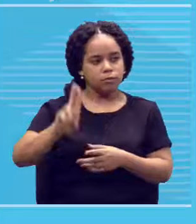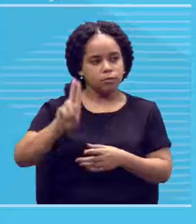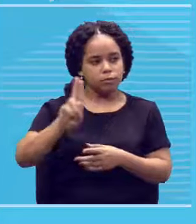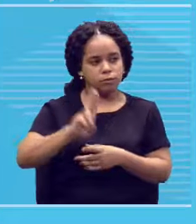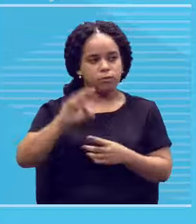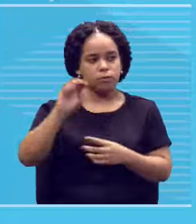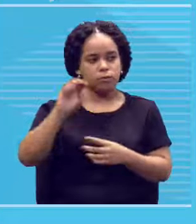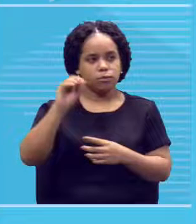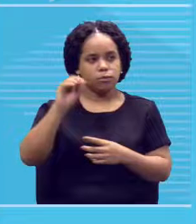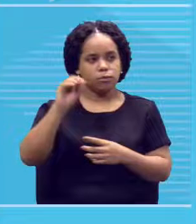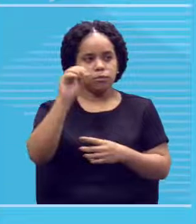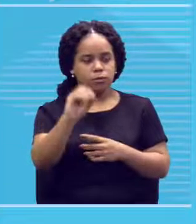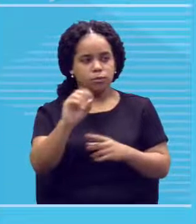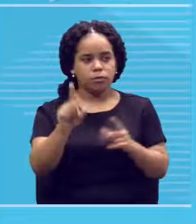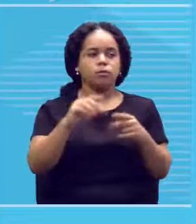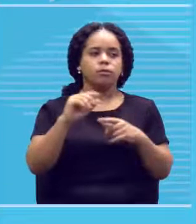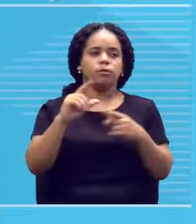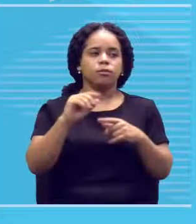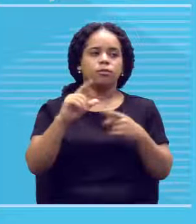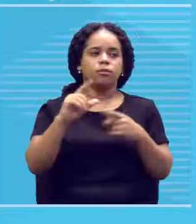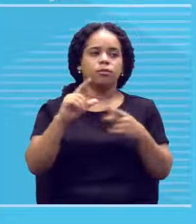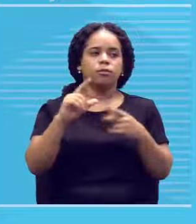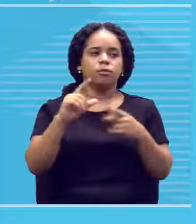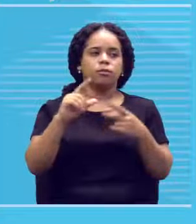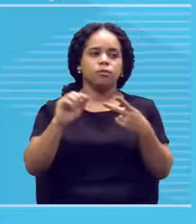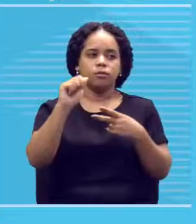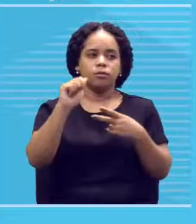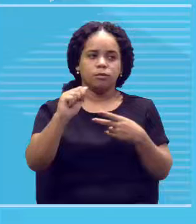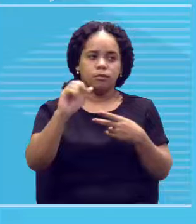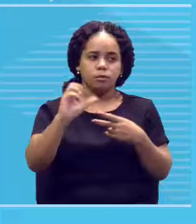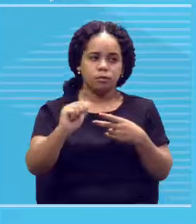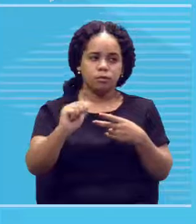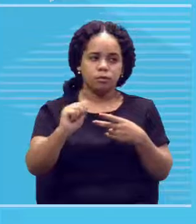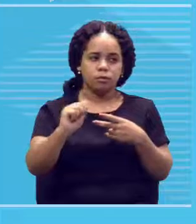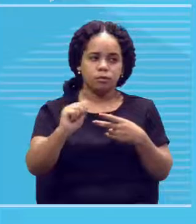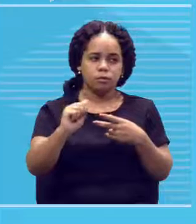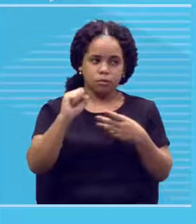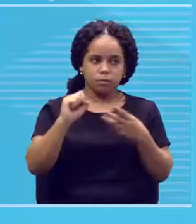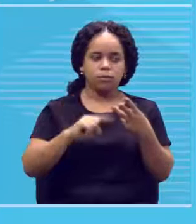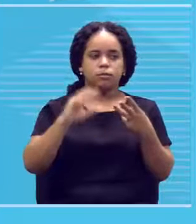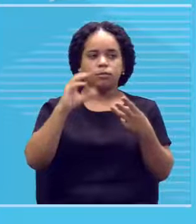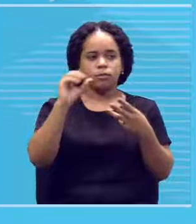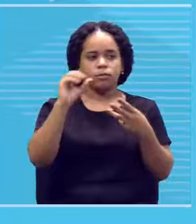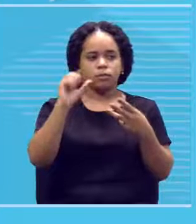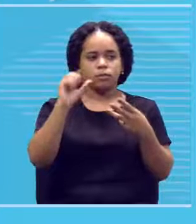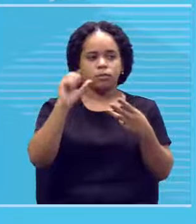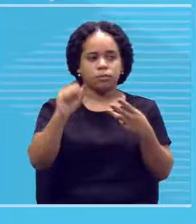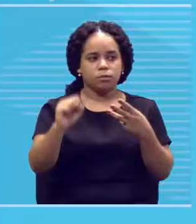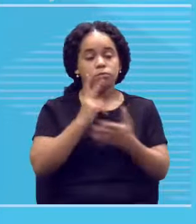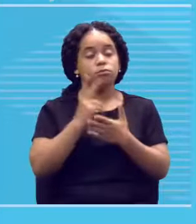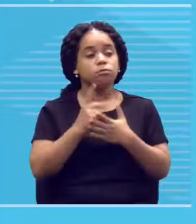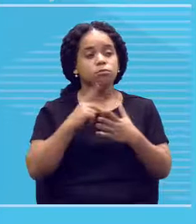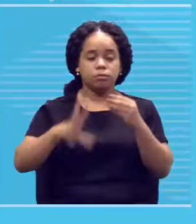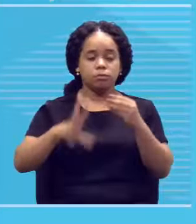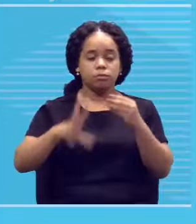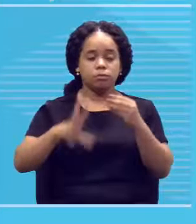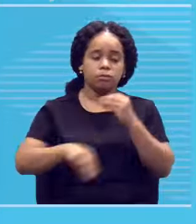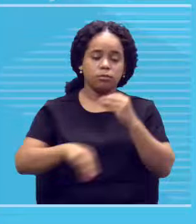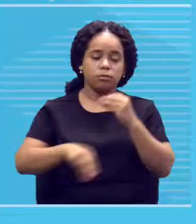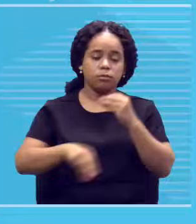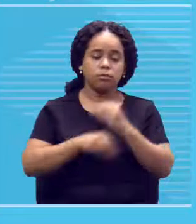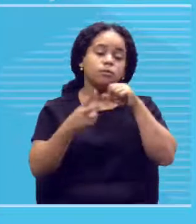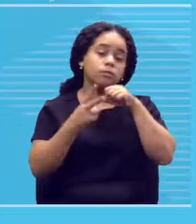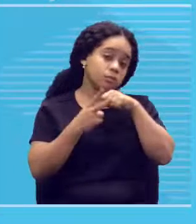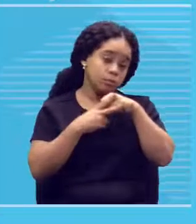o a os e as que todas as vezes que completarem